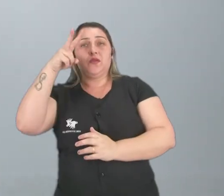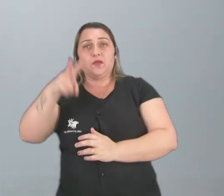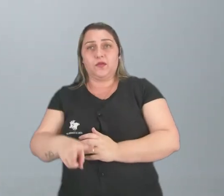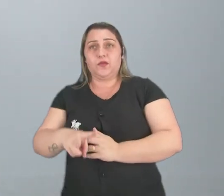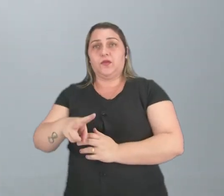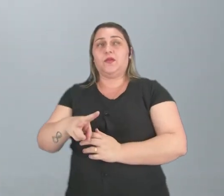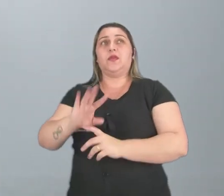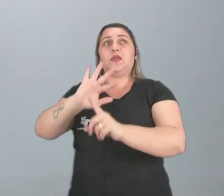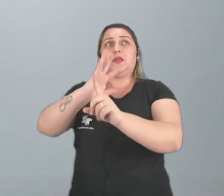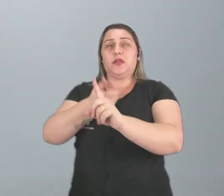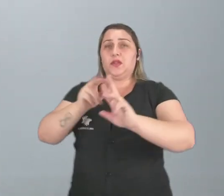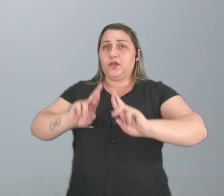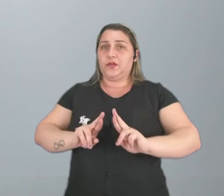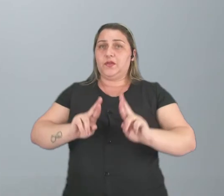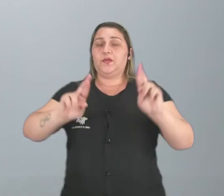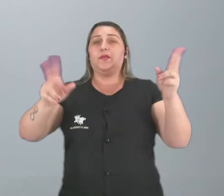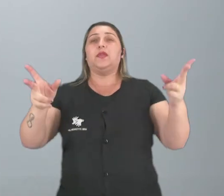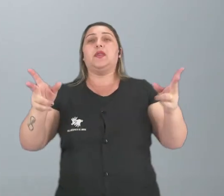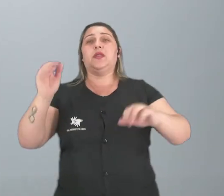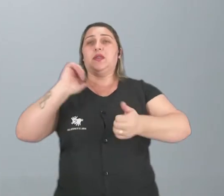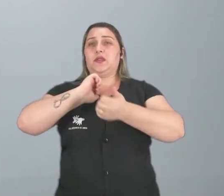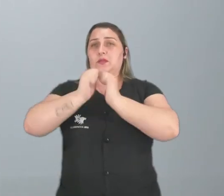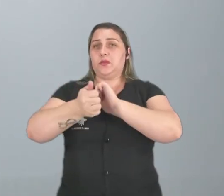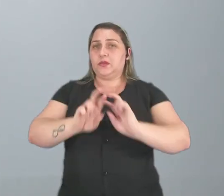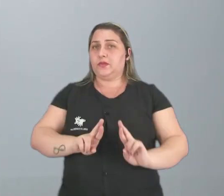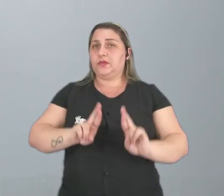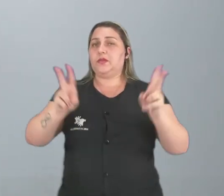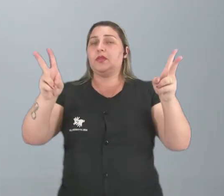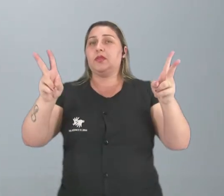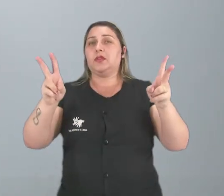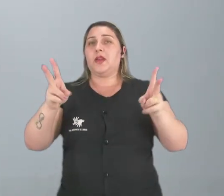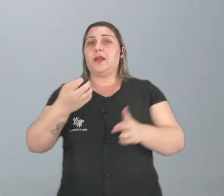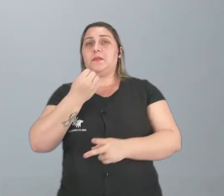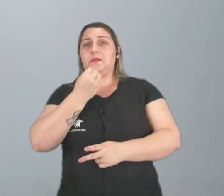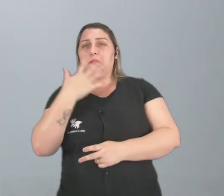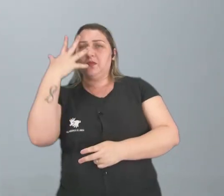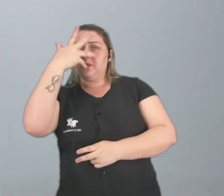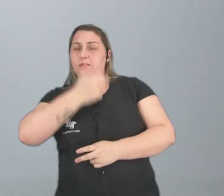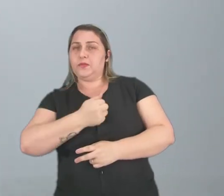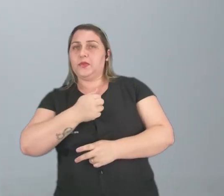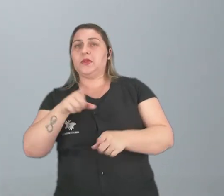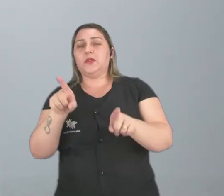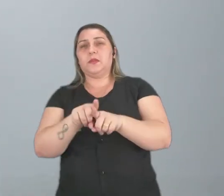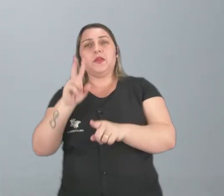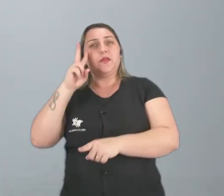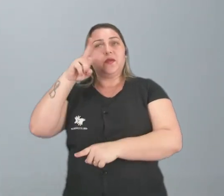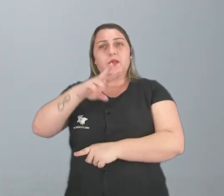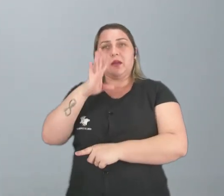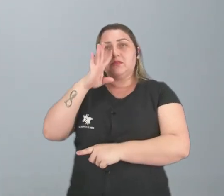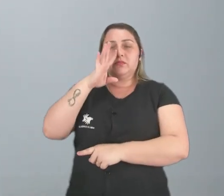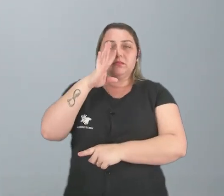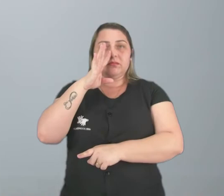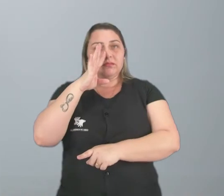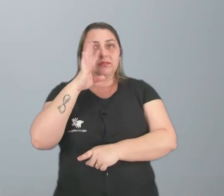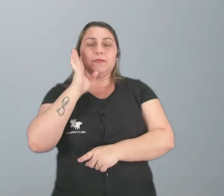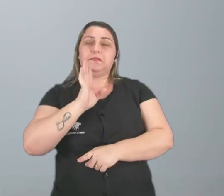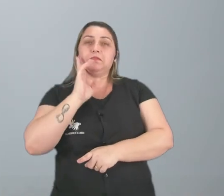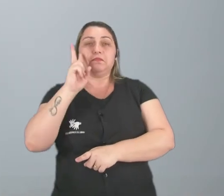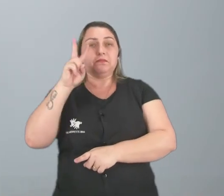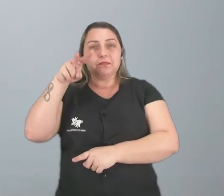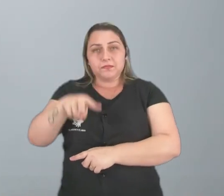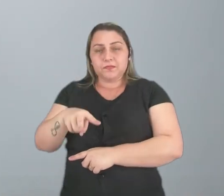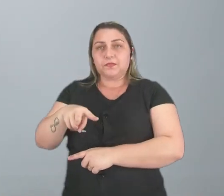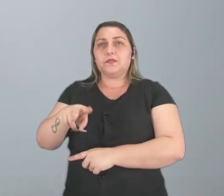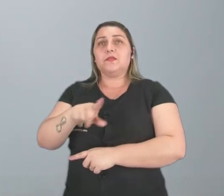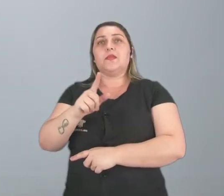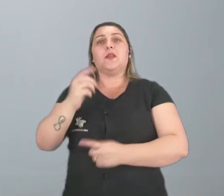essa arte bem diferente, sobre esse esporte diferente, é bem bonito, né, também de se ver, é interessante olhar.